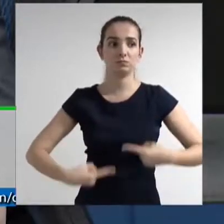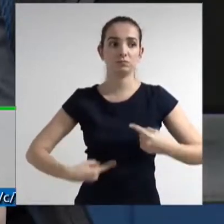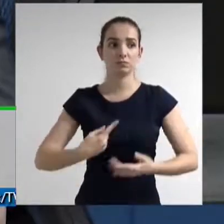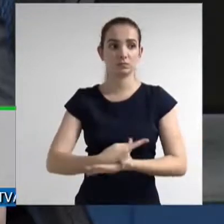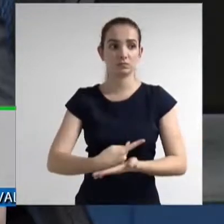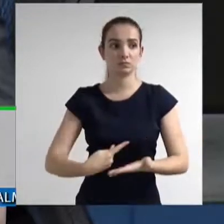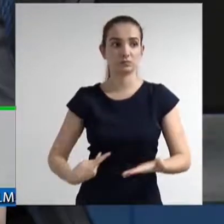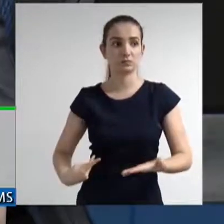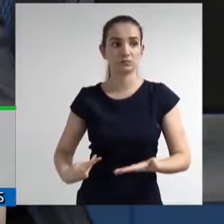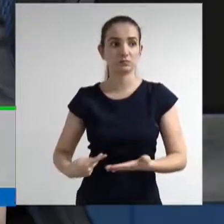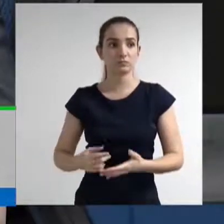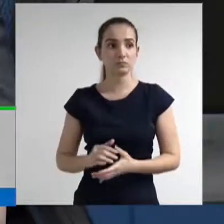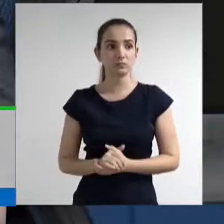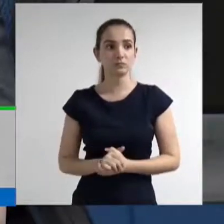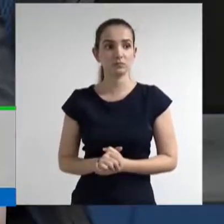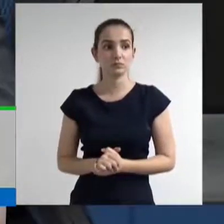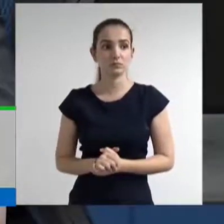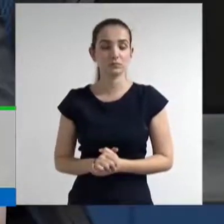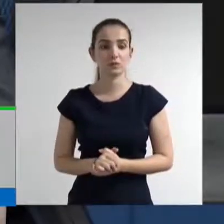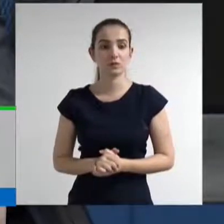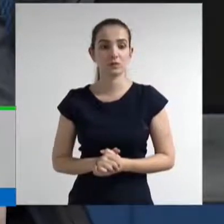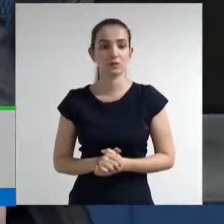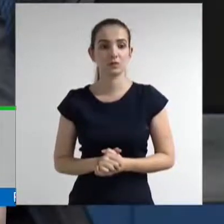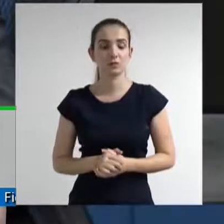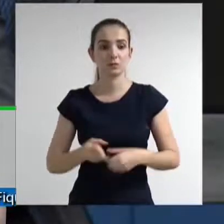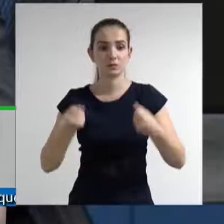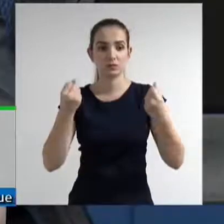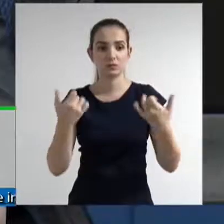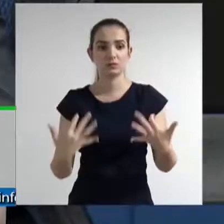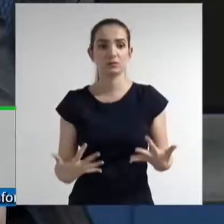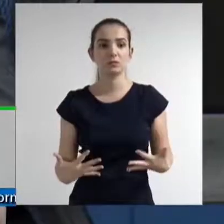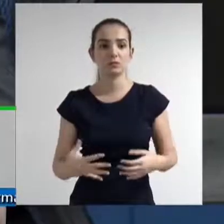os pareceres. Para discutir,